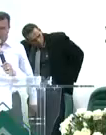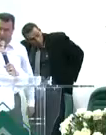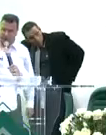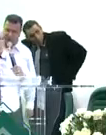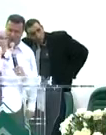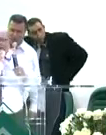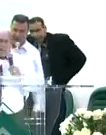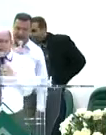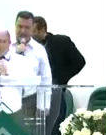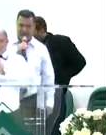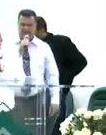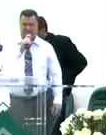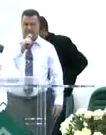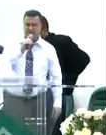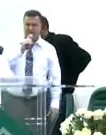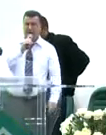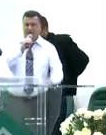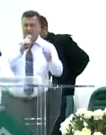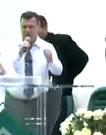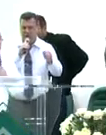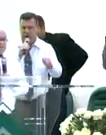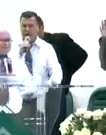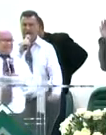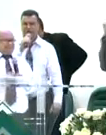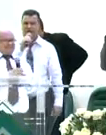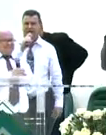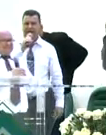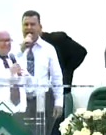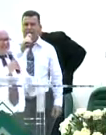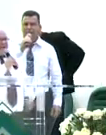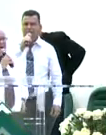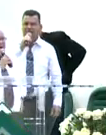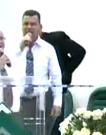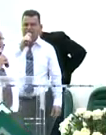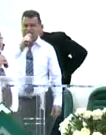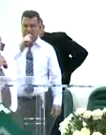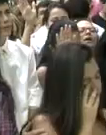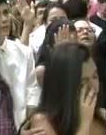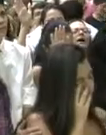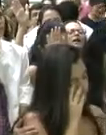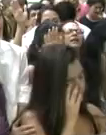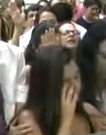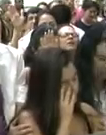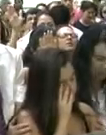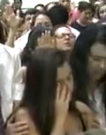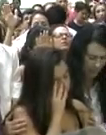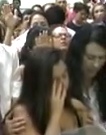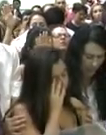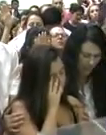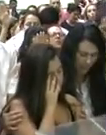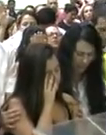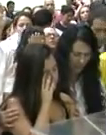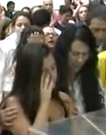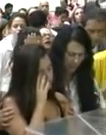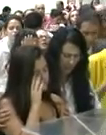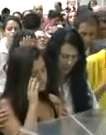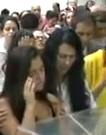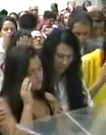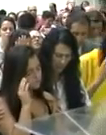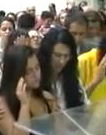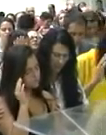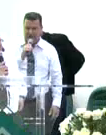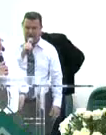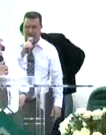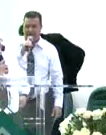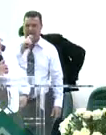contra as dificuldades. Vai abrir hoje. Não enxergar maldade. Foi escolhido